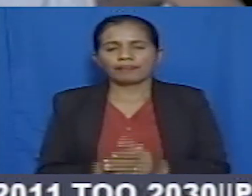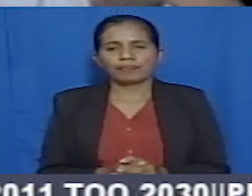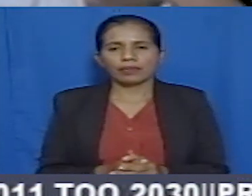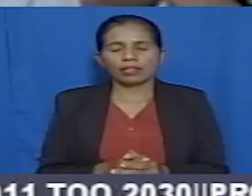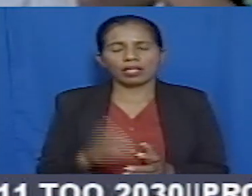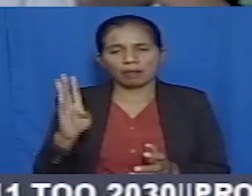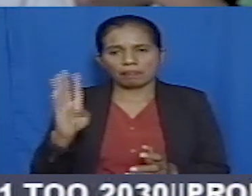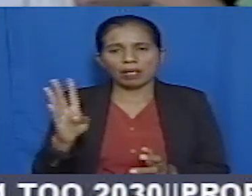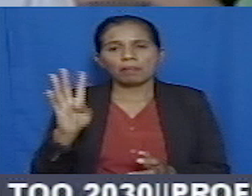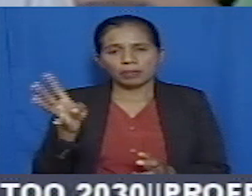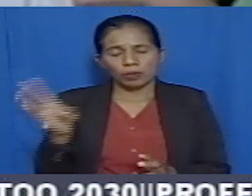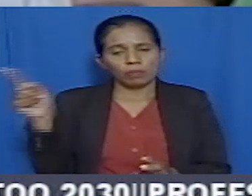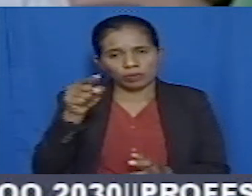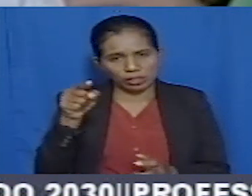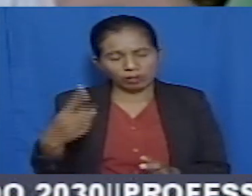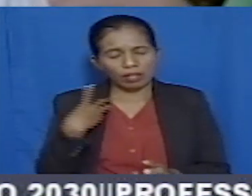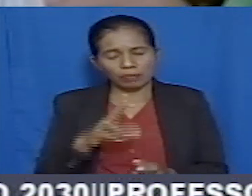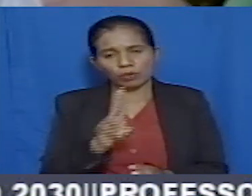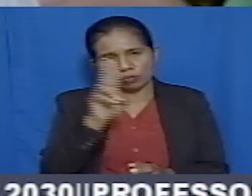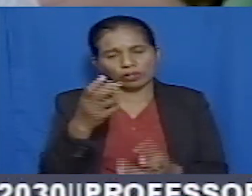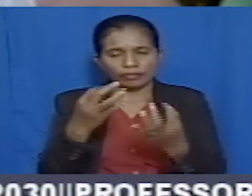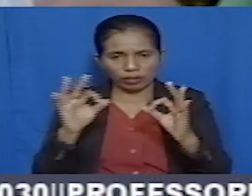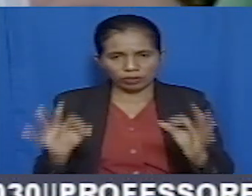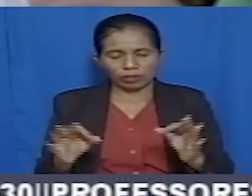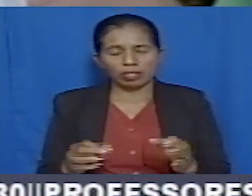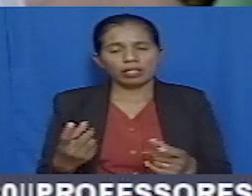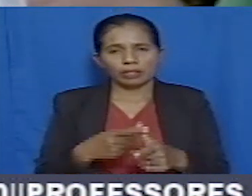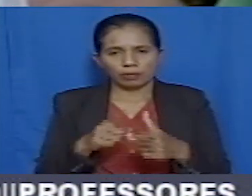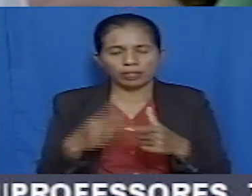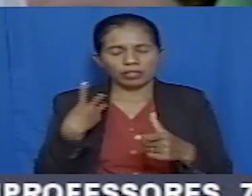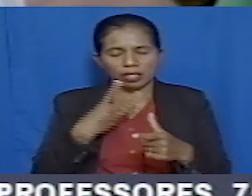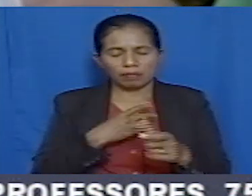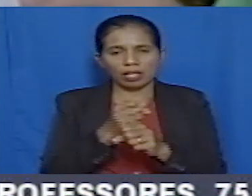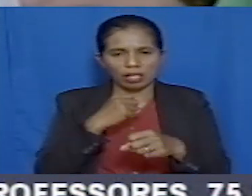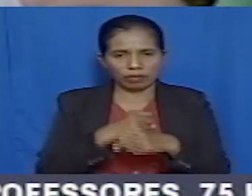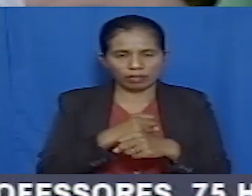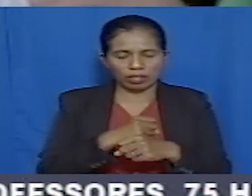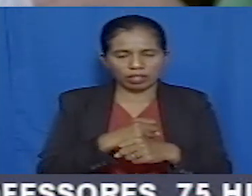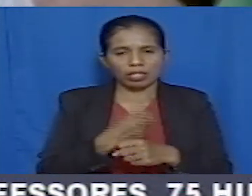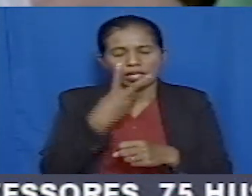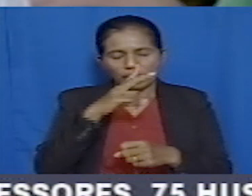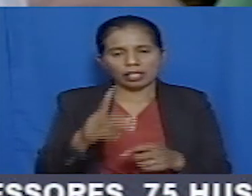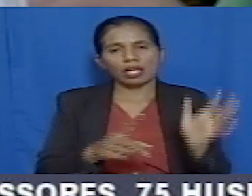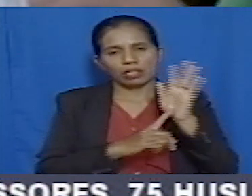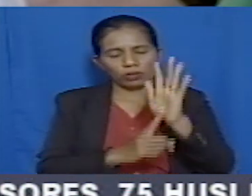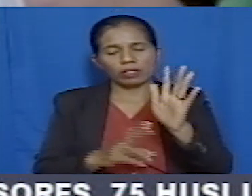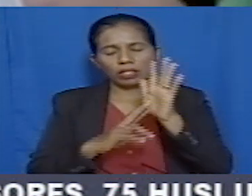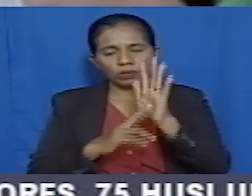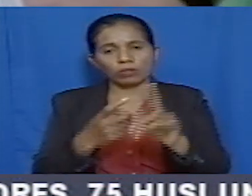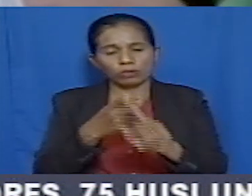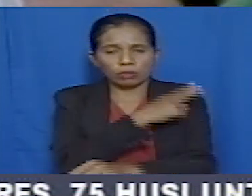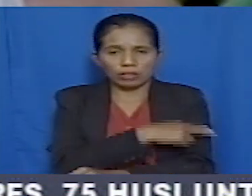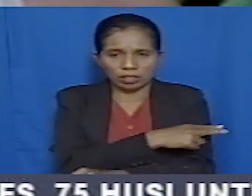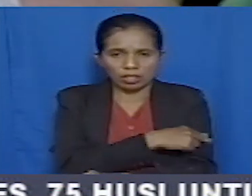ita executa hotona, no o si kami ta pois sera halu visitana, depois ita bel halu verifikasi relatori na si klinika, depois